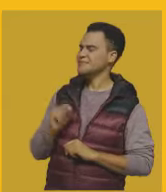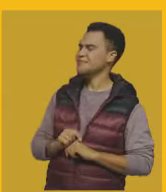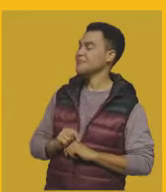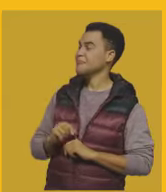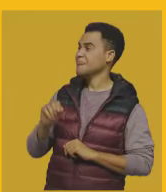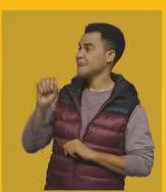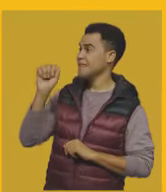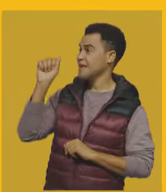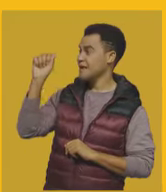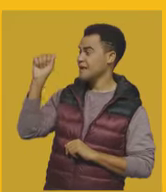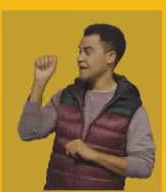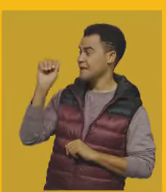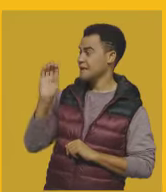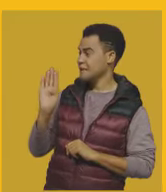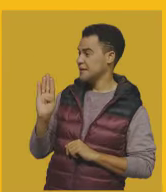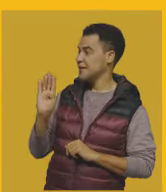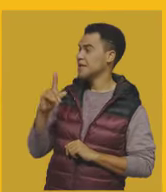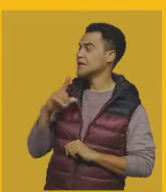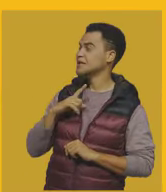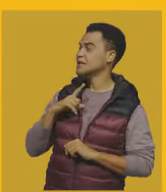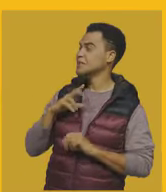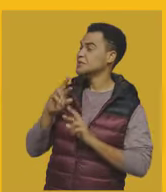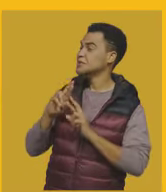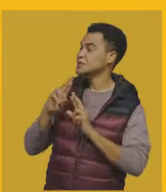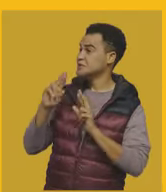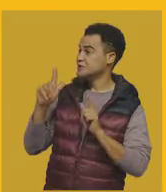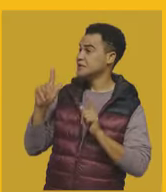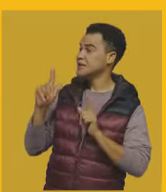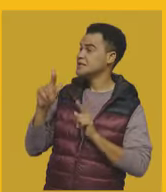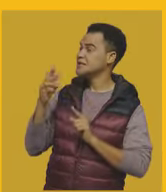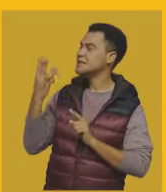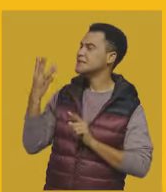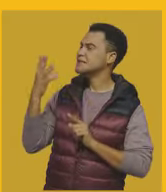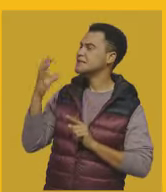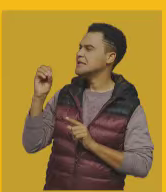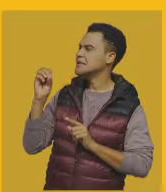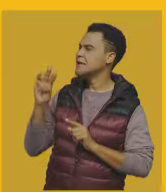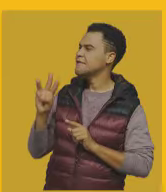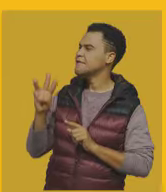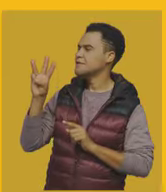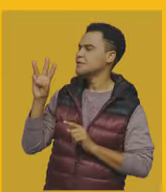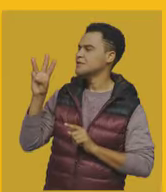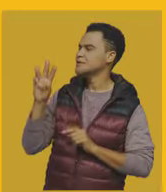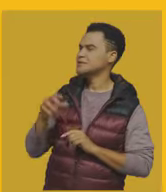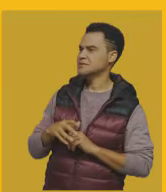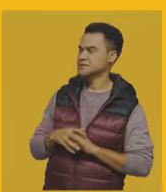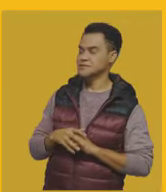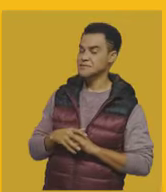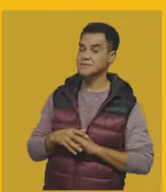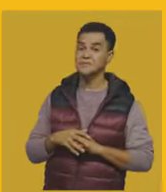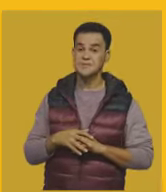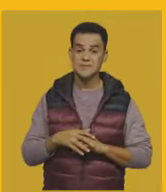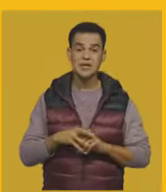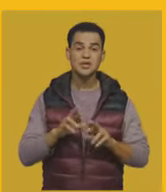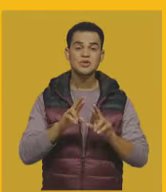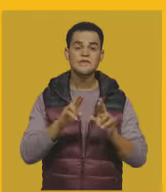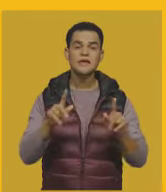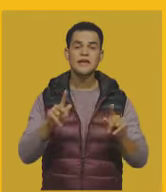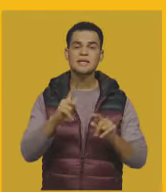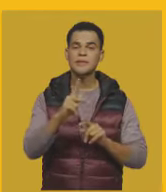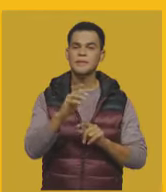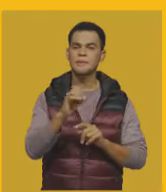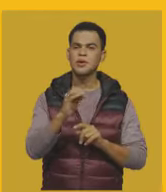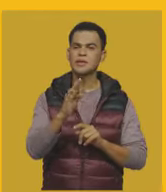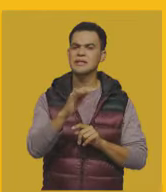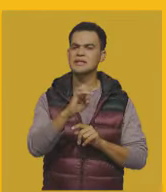é aplicada uma diferença de potencial de 30 volts. A gente chama a diferença de potencial de